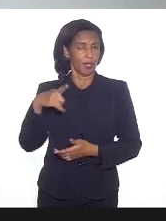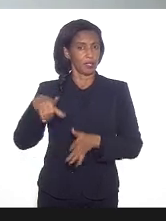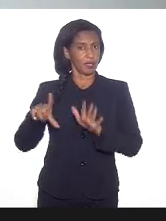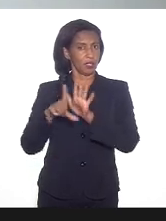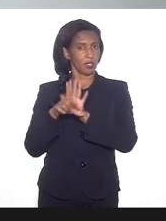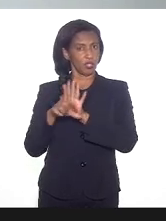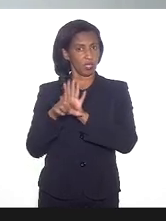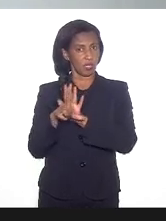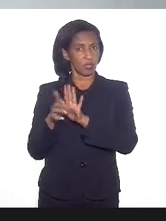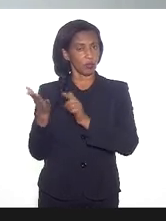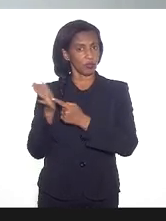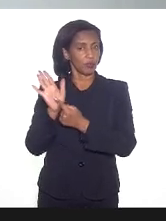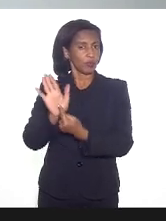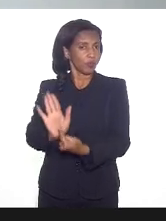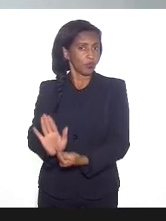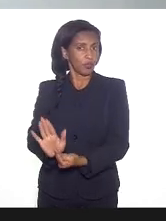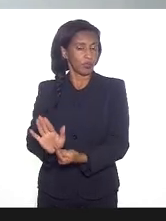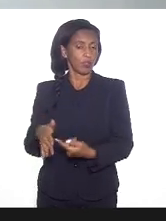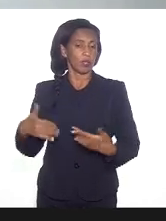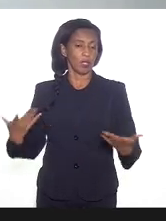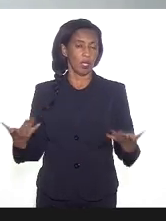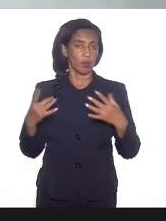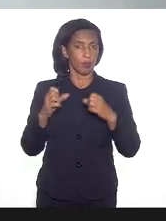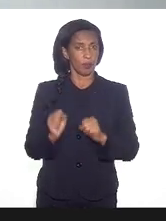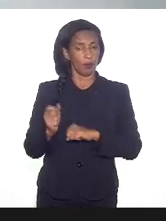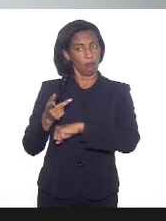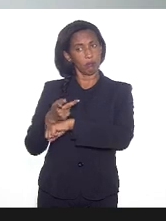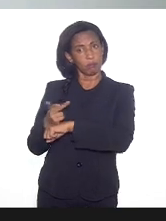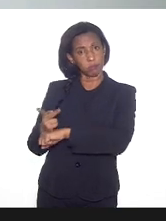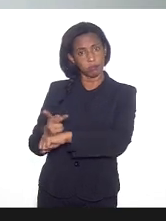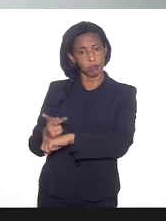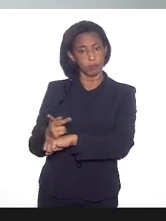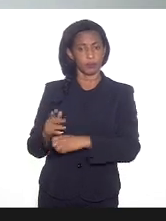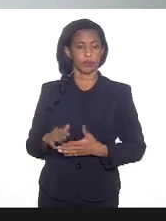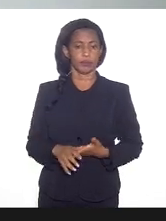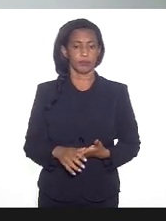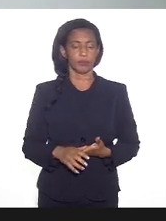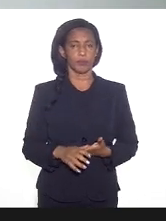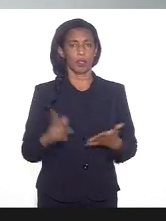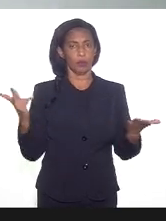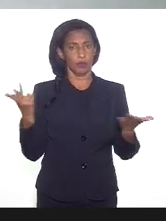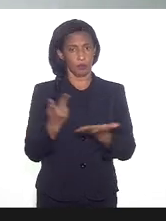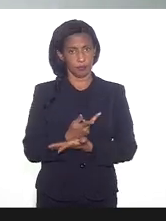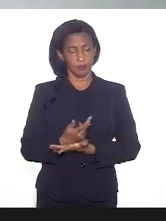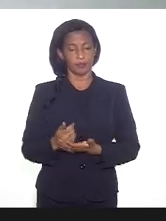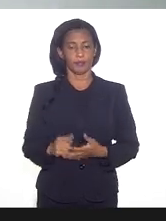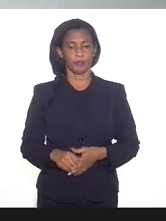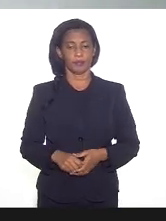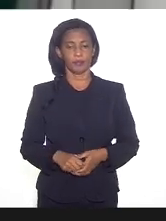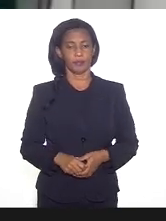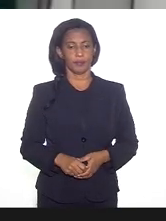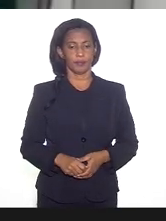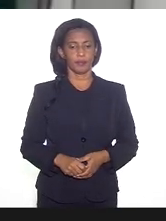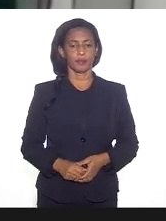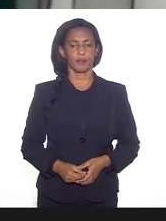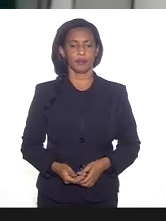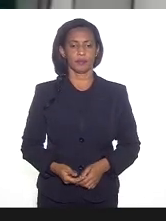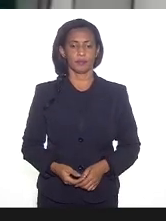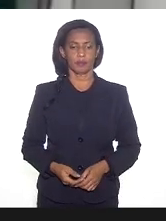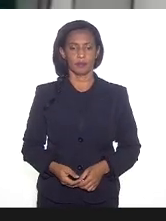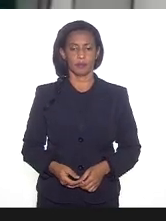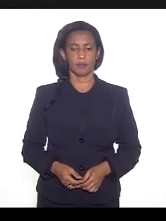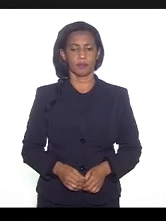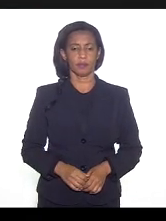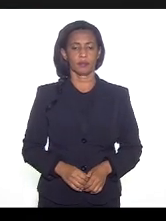legislação que a gente está apresentando e aí poder buscar realizar a operação. Ok. Pode